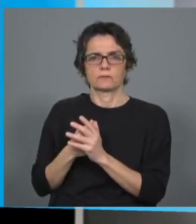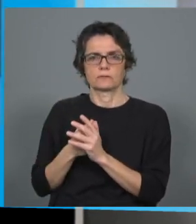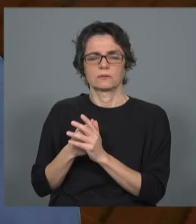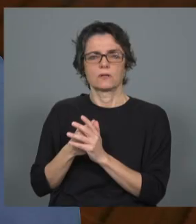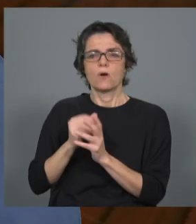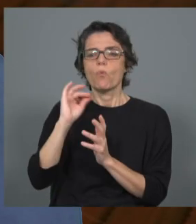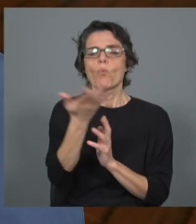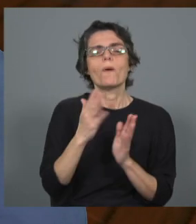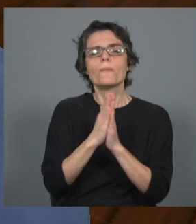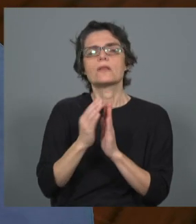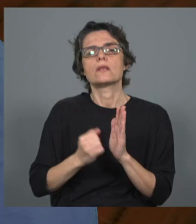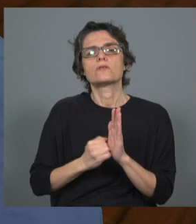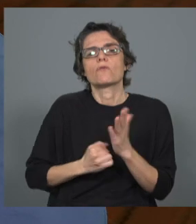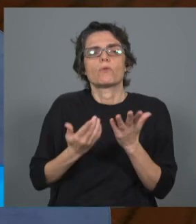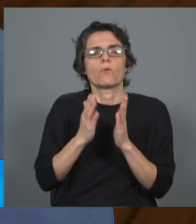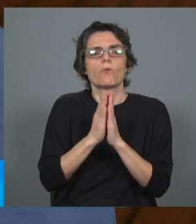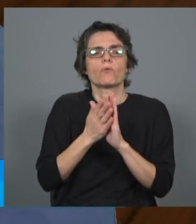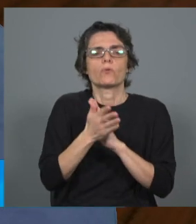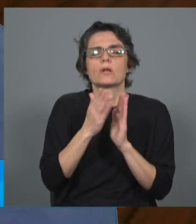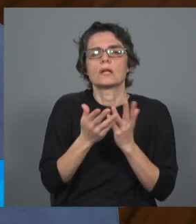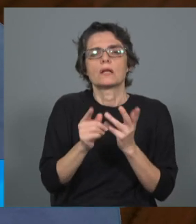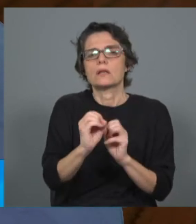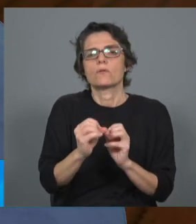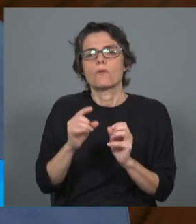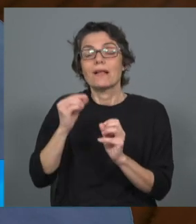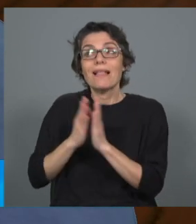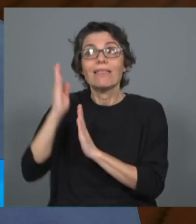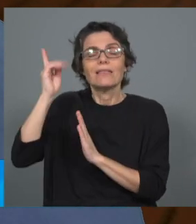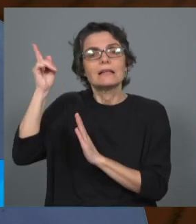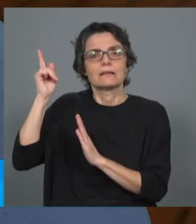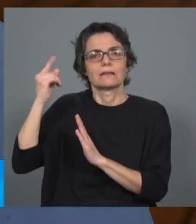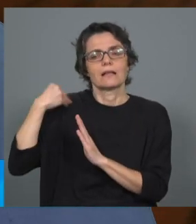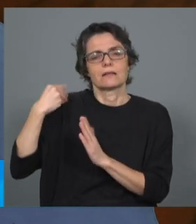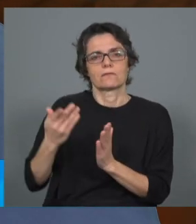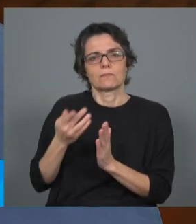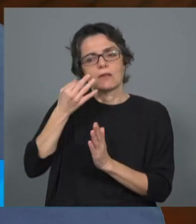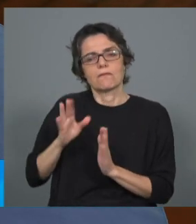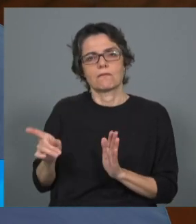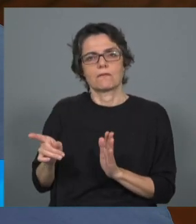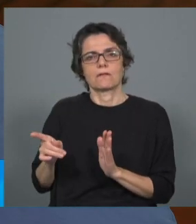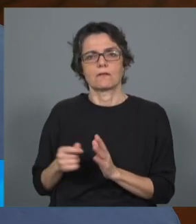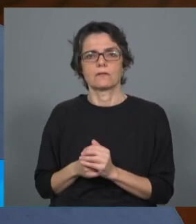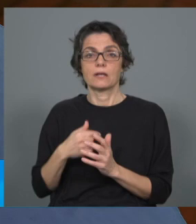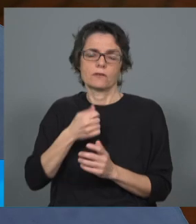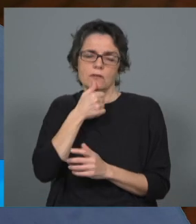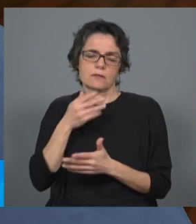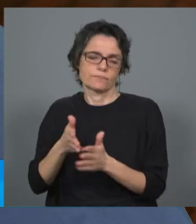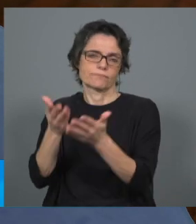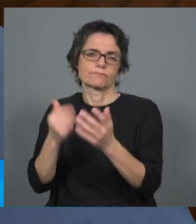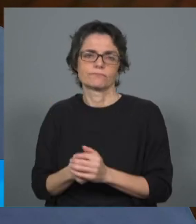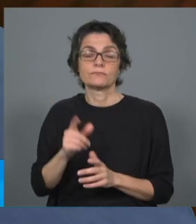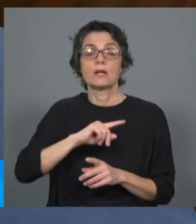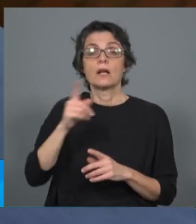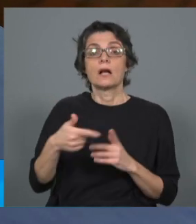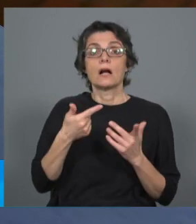todos, própria de um padre e de um padre diocesano também. Agora é diácono, a poucos meses de ser ordenado padre? Se Deus quiser, a 4 de